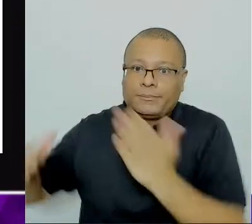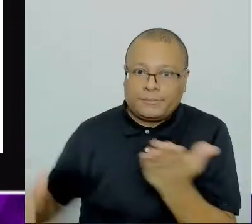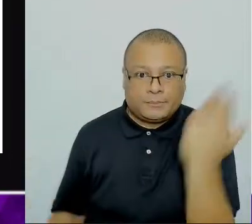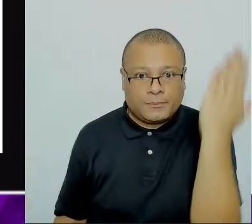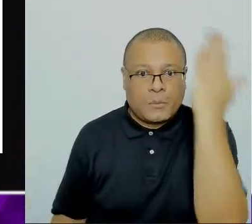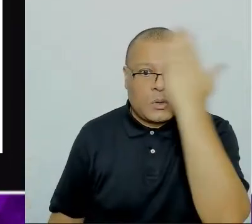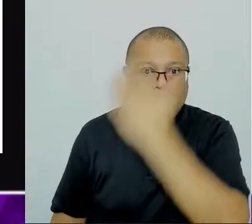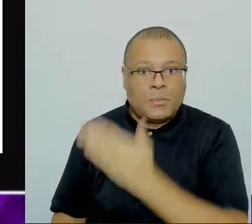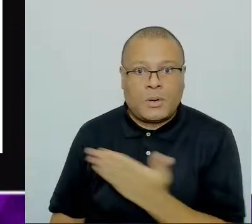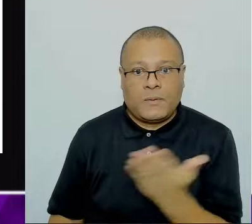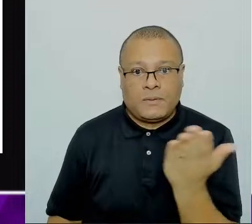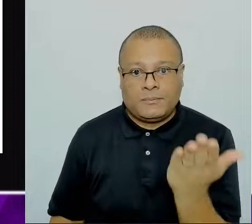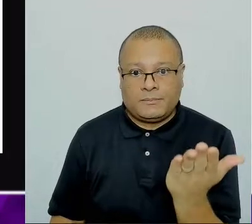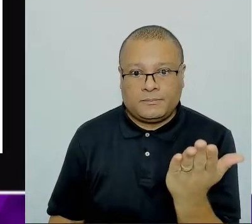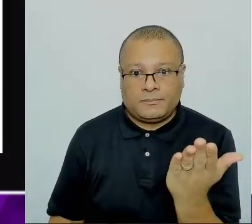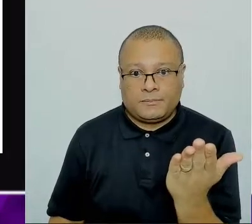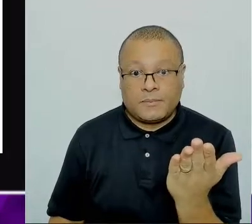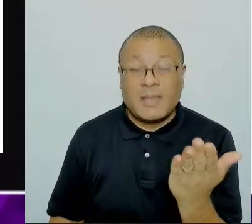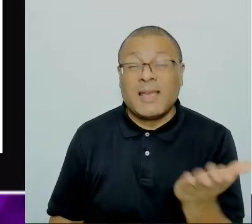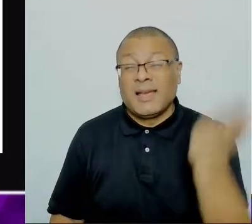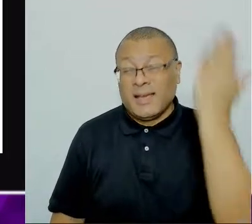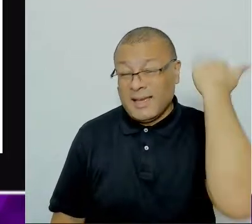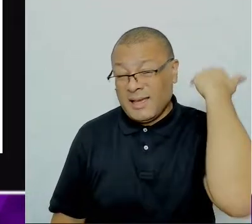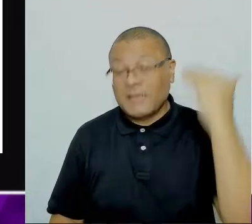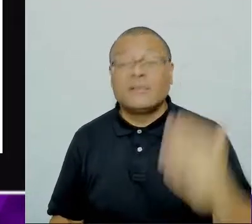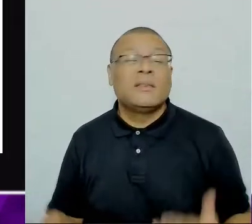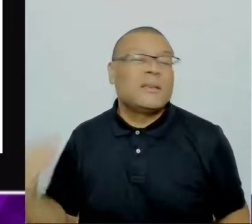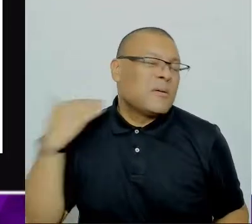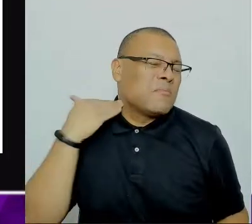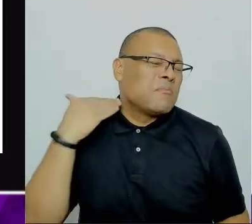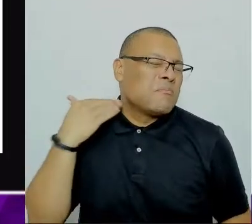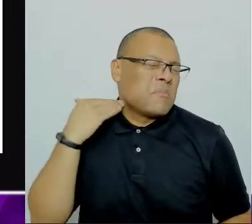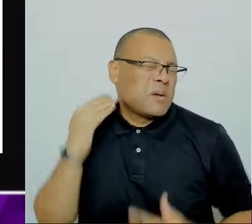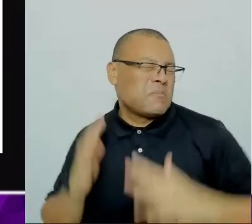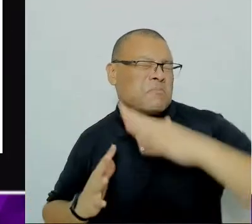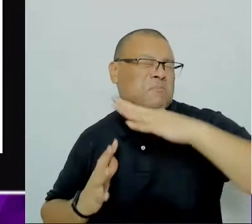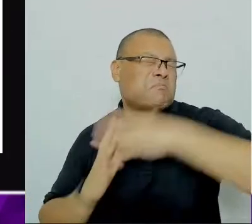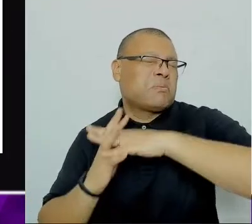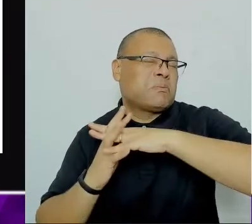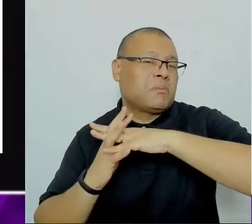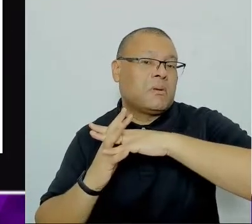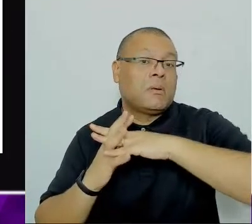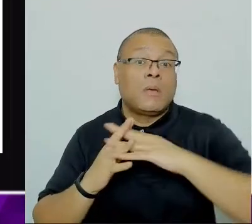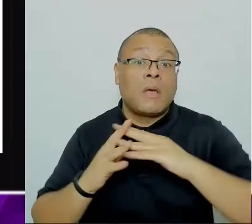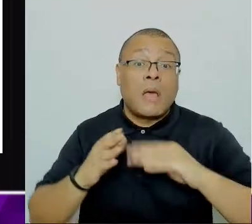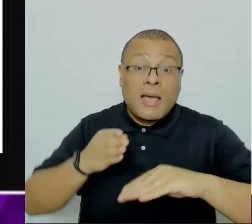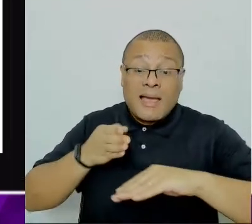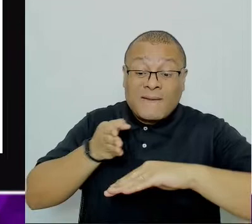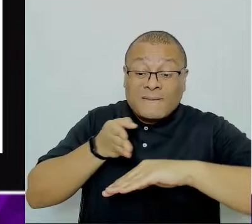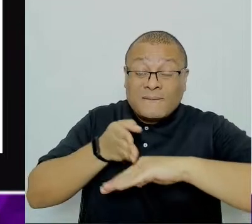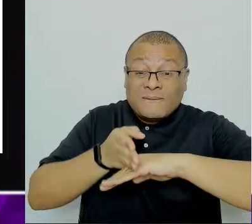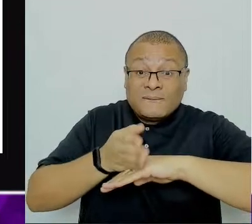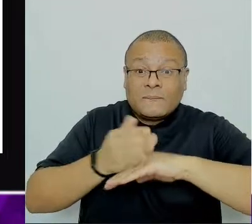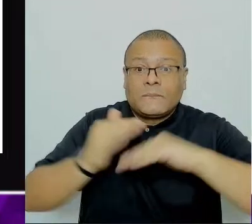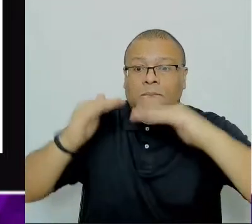né? O que era dominado pelos grandes bancos, agora as fintechs estão entrando nesse mercado. O market share